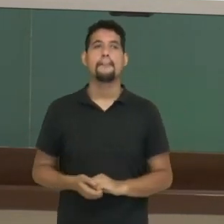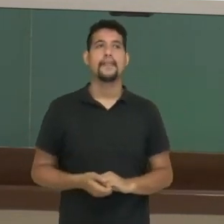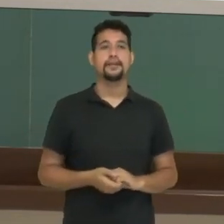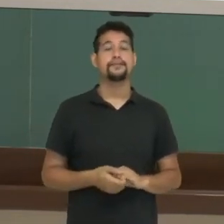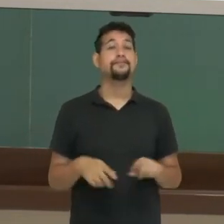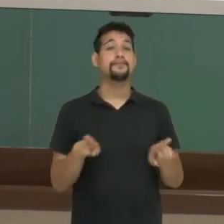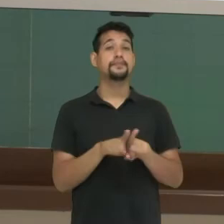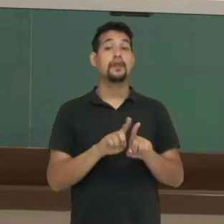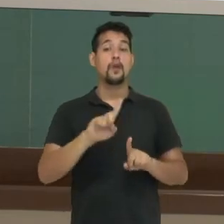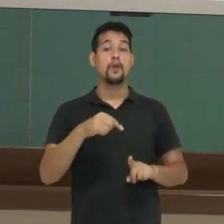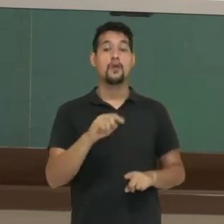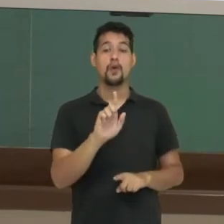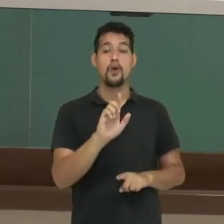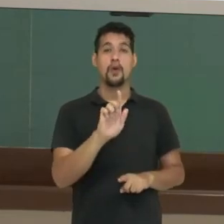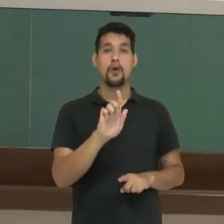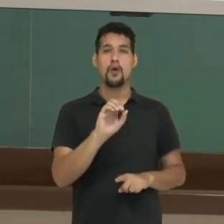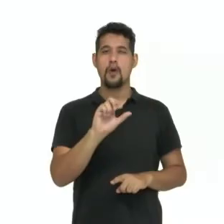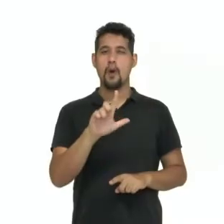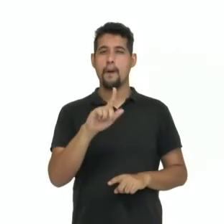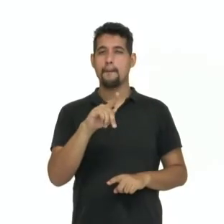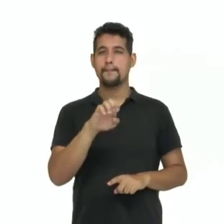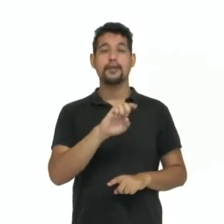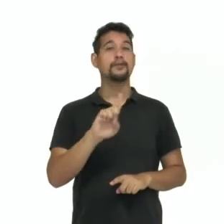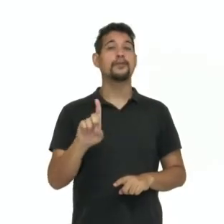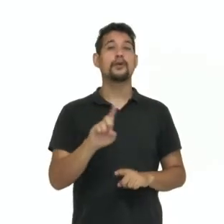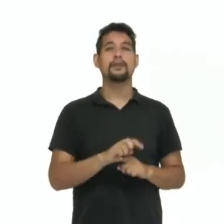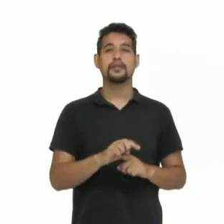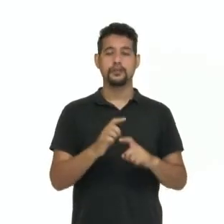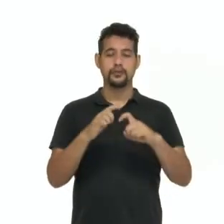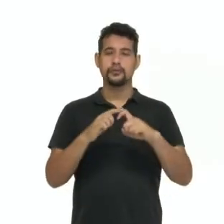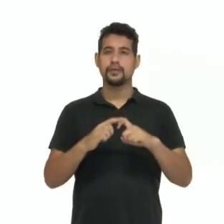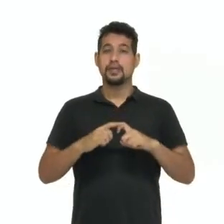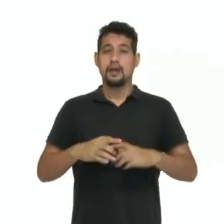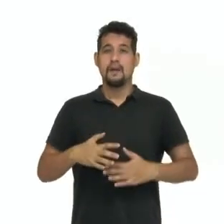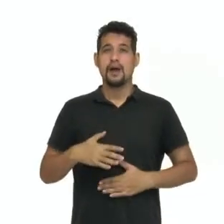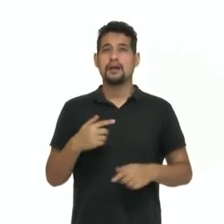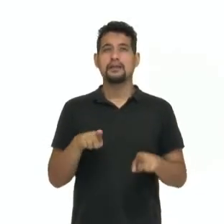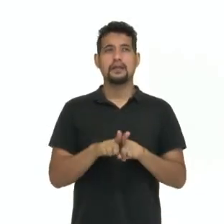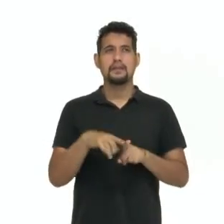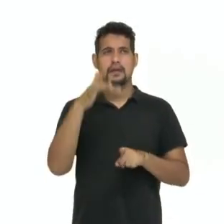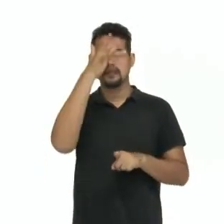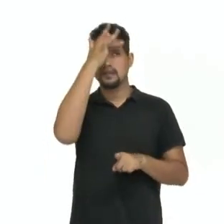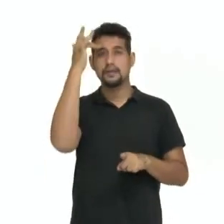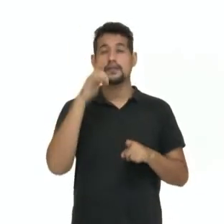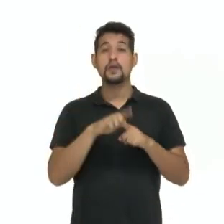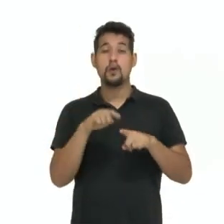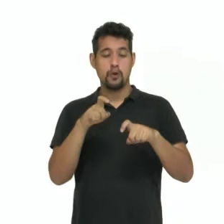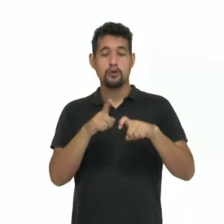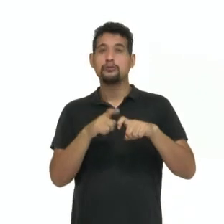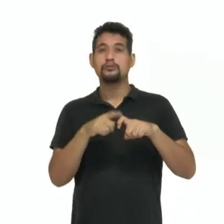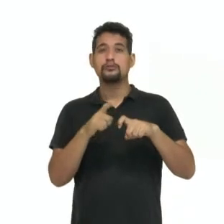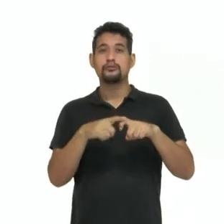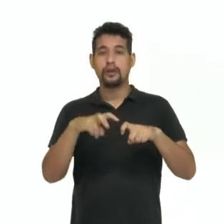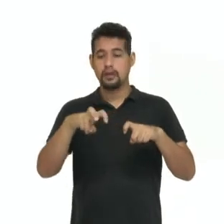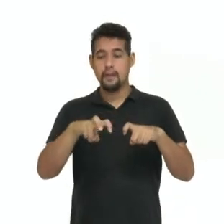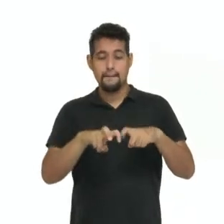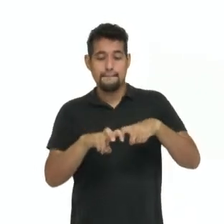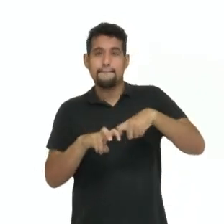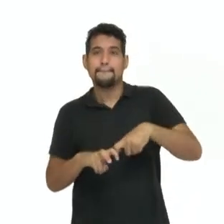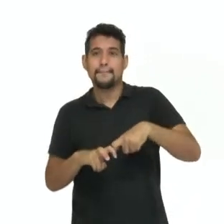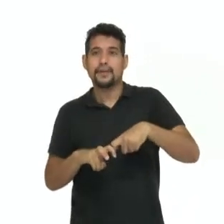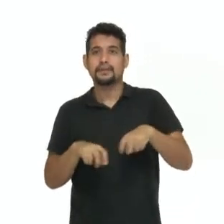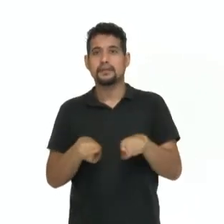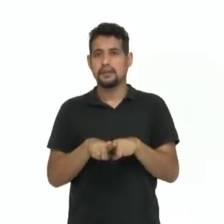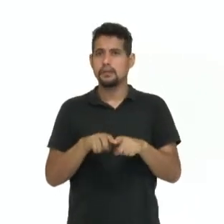Outro golpe, joelho na barriga. É quando o lutador está por cima de seu adversário e põe o joelho sobre sua